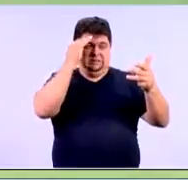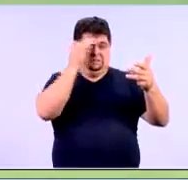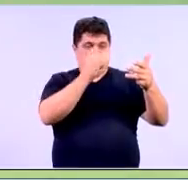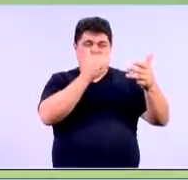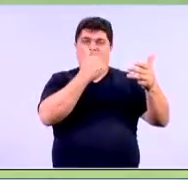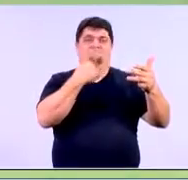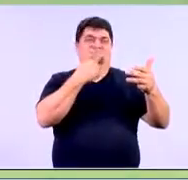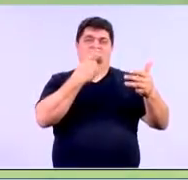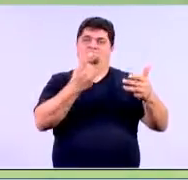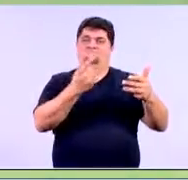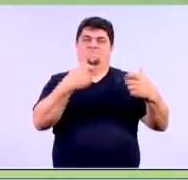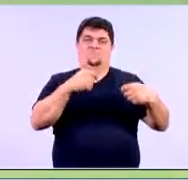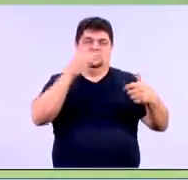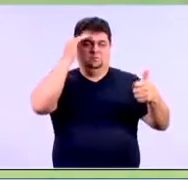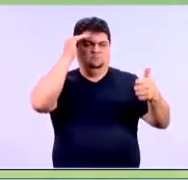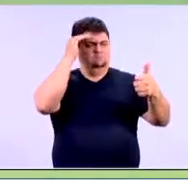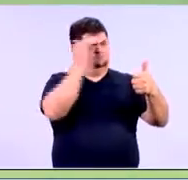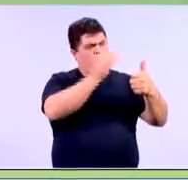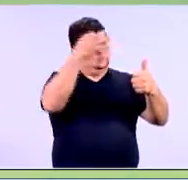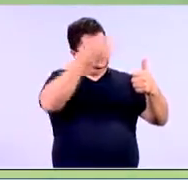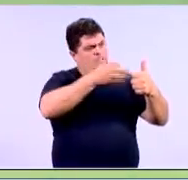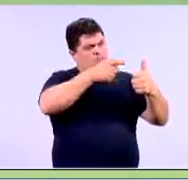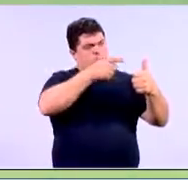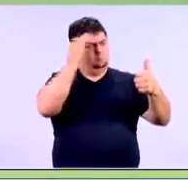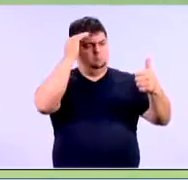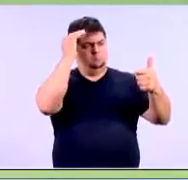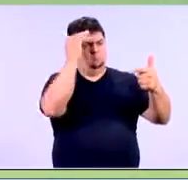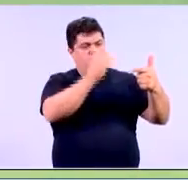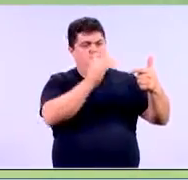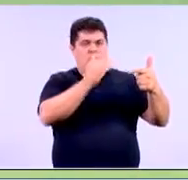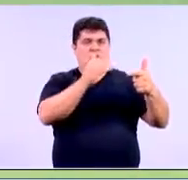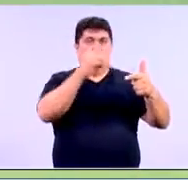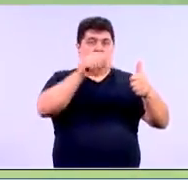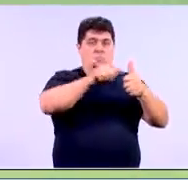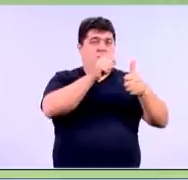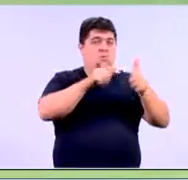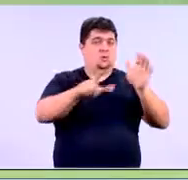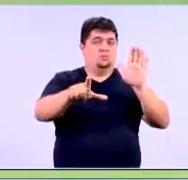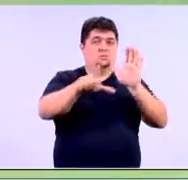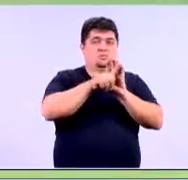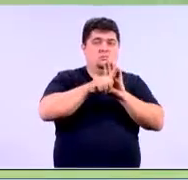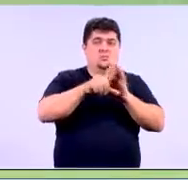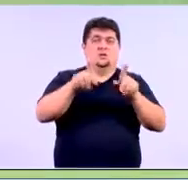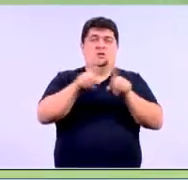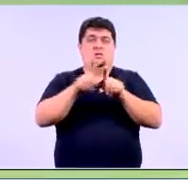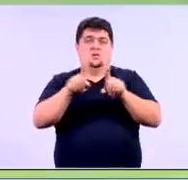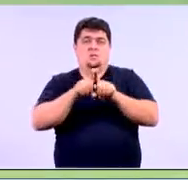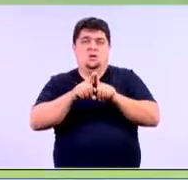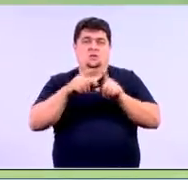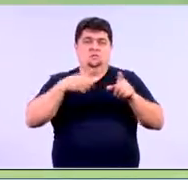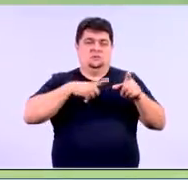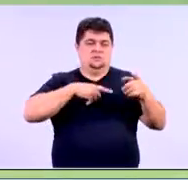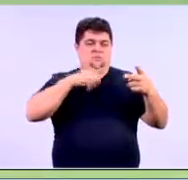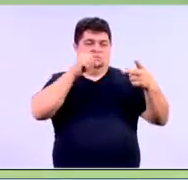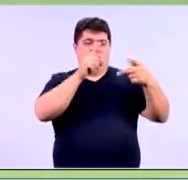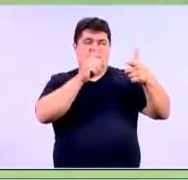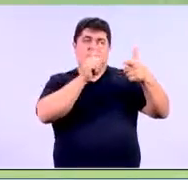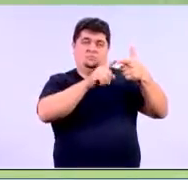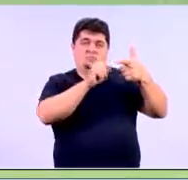Daí, iniciamos com o princípio da legalidade, com o princípio da isonomia ou igualdade, como